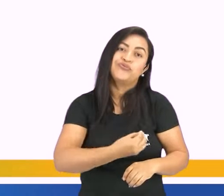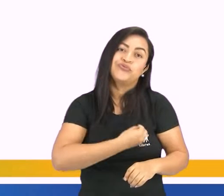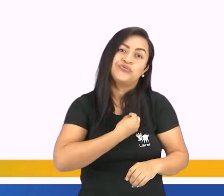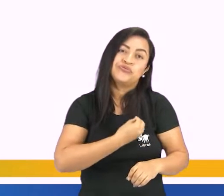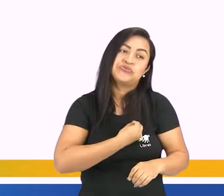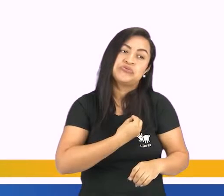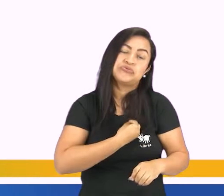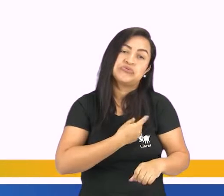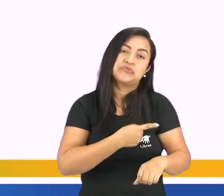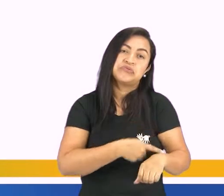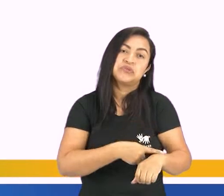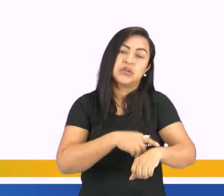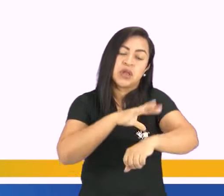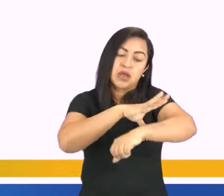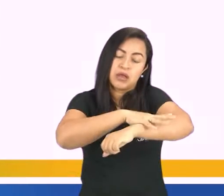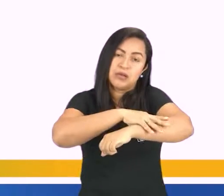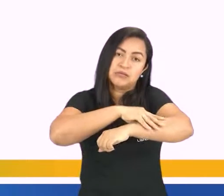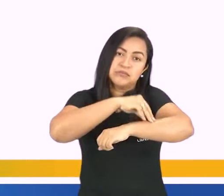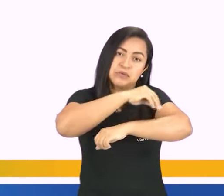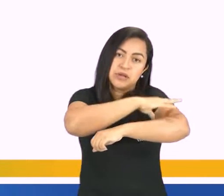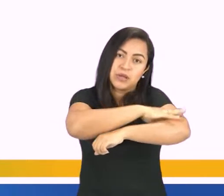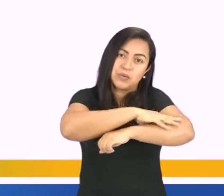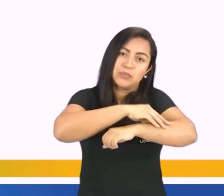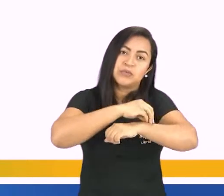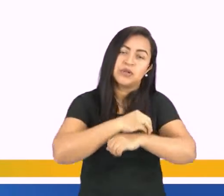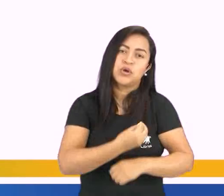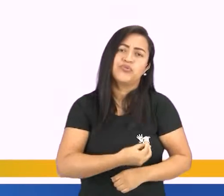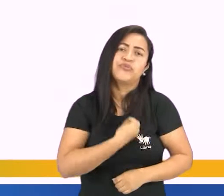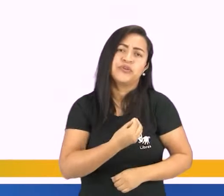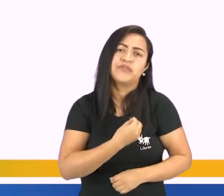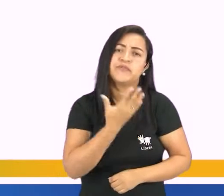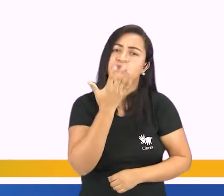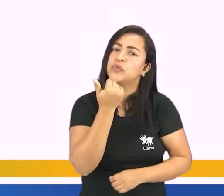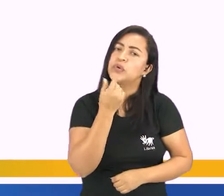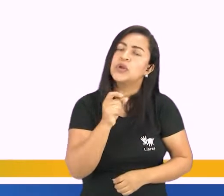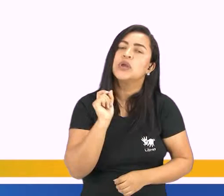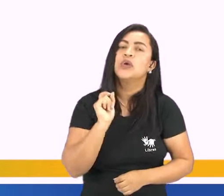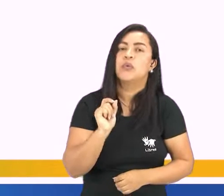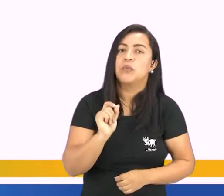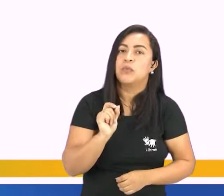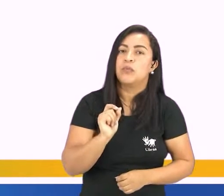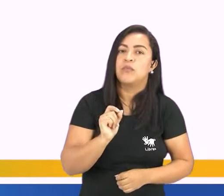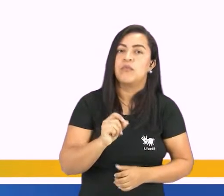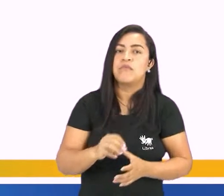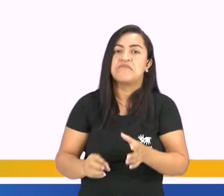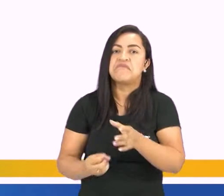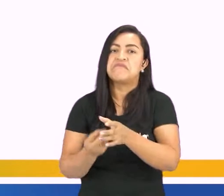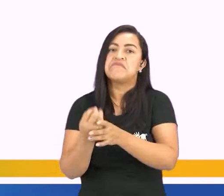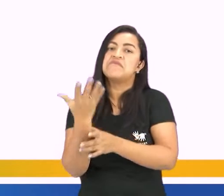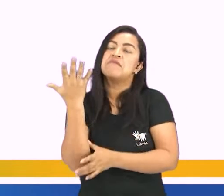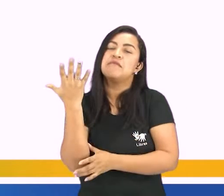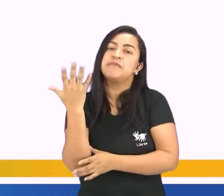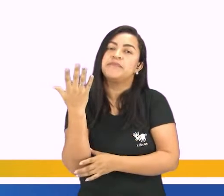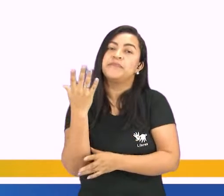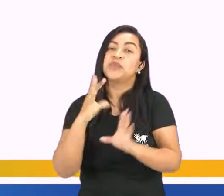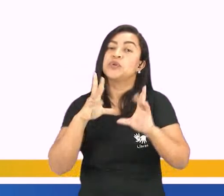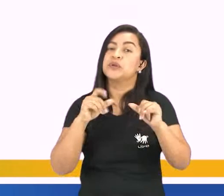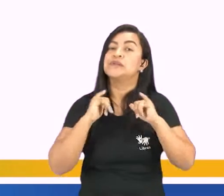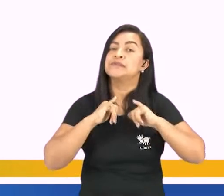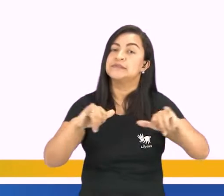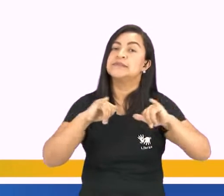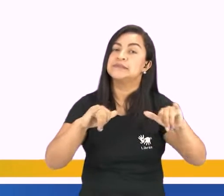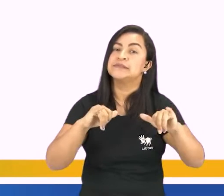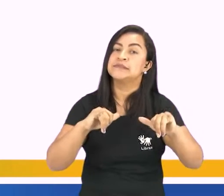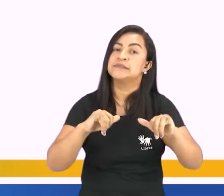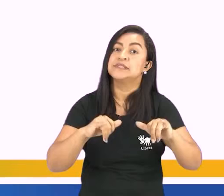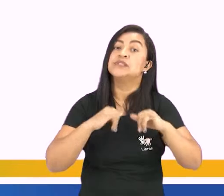pelagem do animal, onde ele vive, do que se alimenta, de onde surgiu. Todas essas informações são